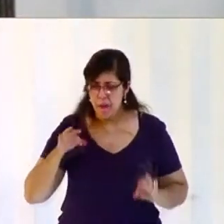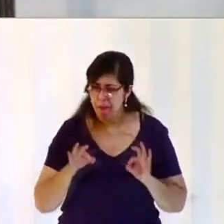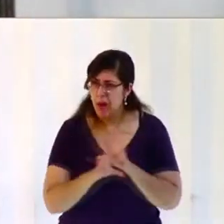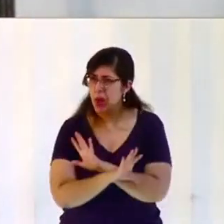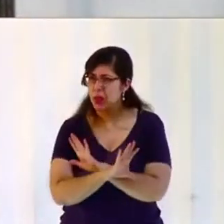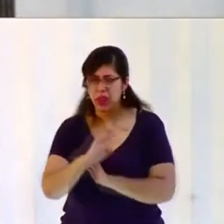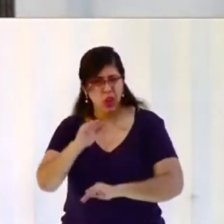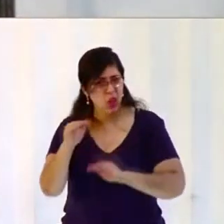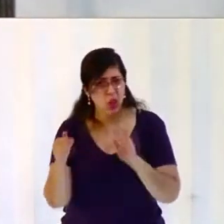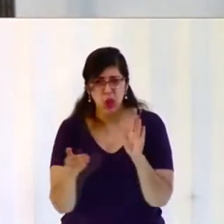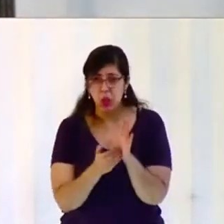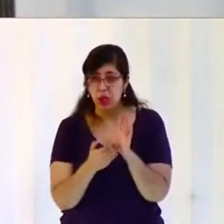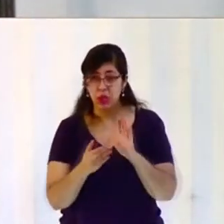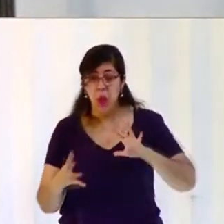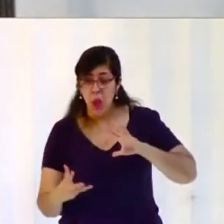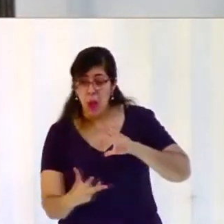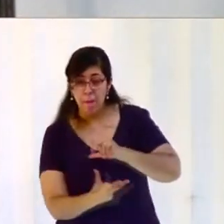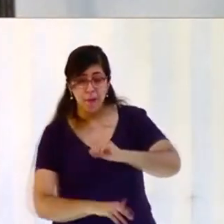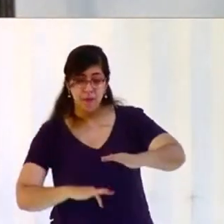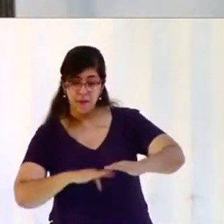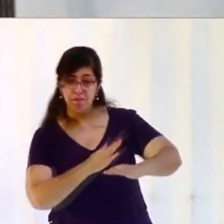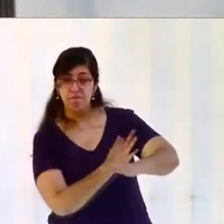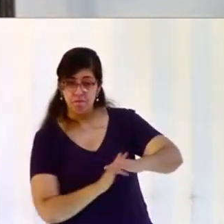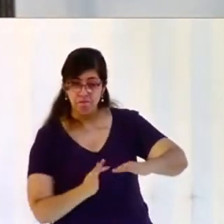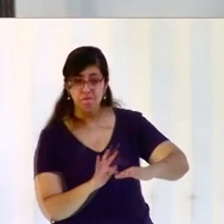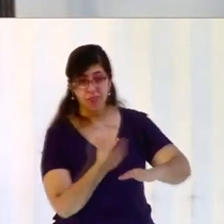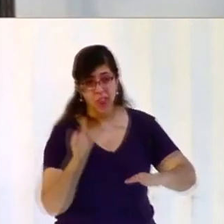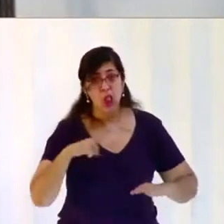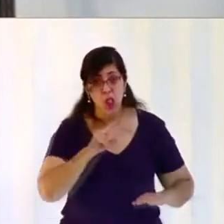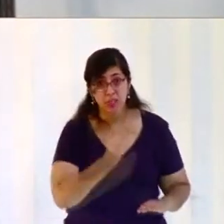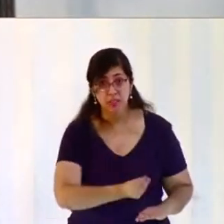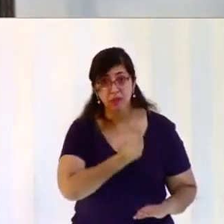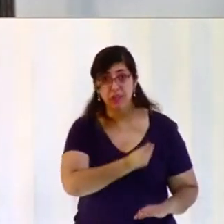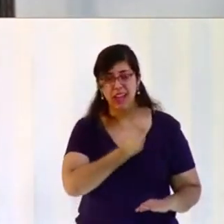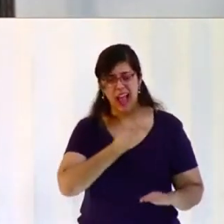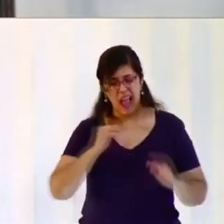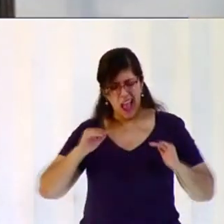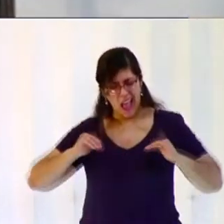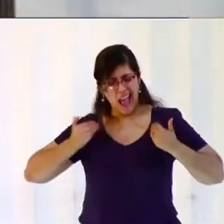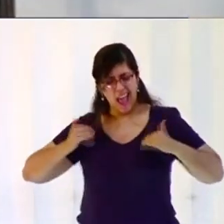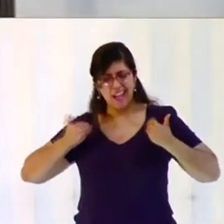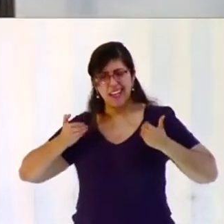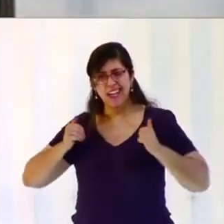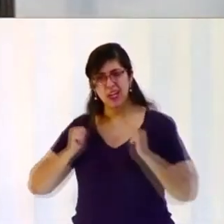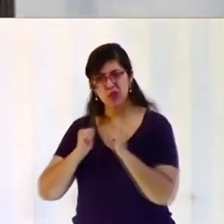as pressões que o mundo quiser aplicar sobre nós, porque a nossa alegria